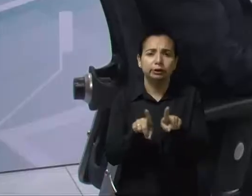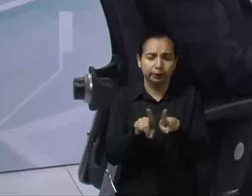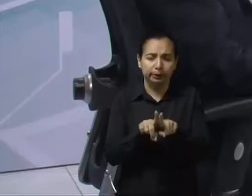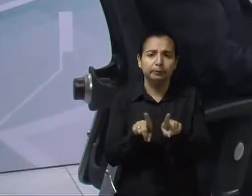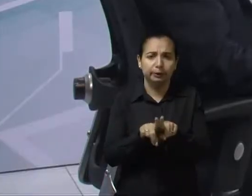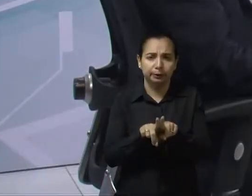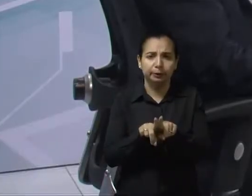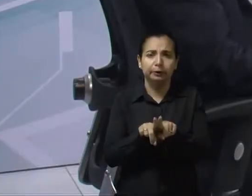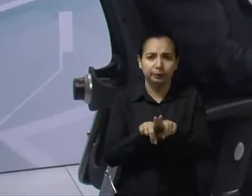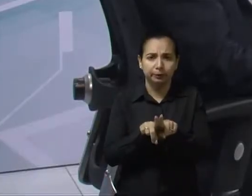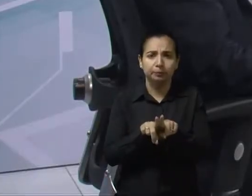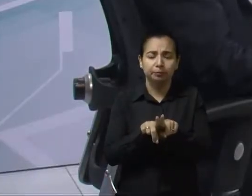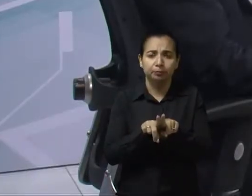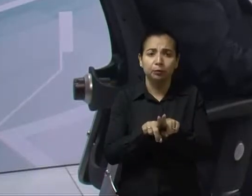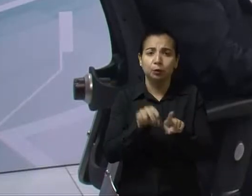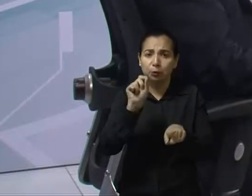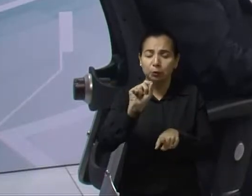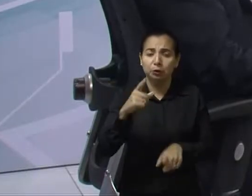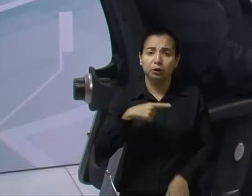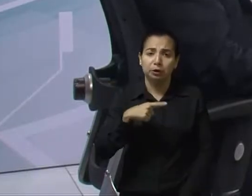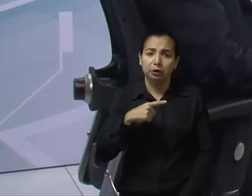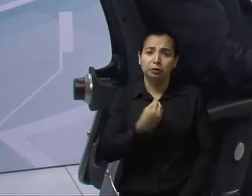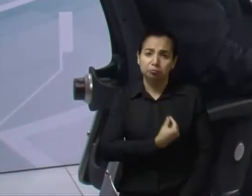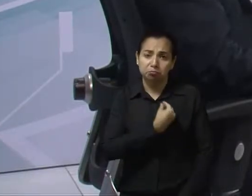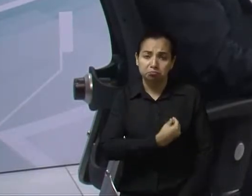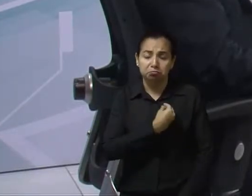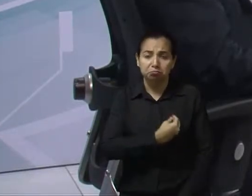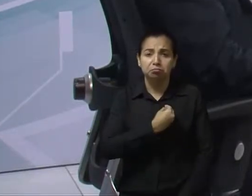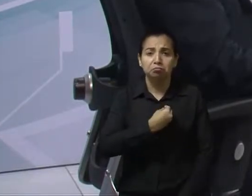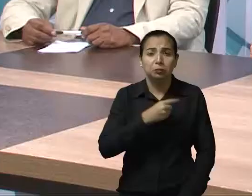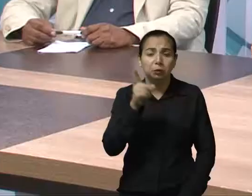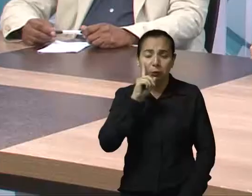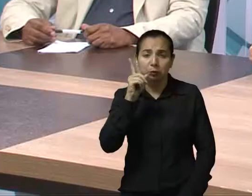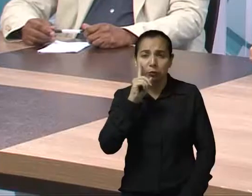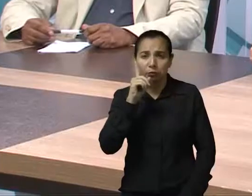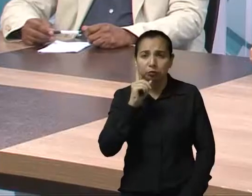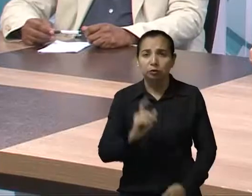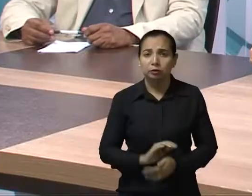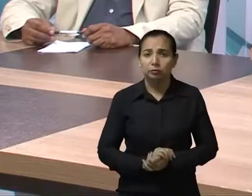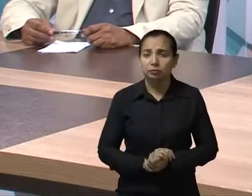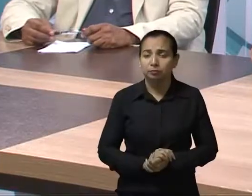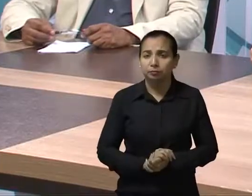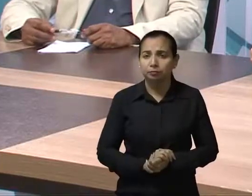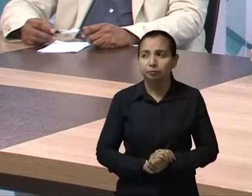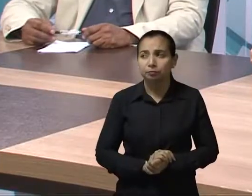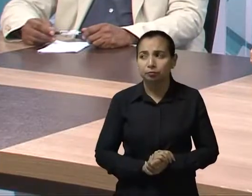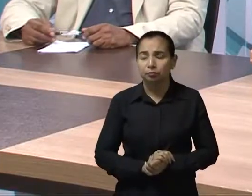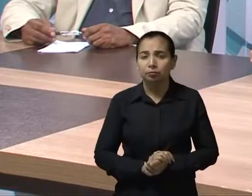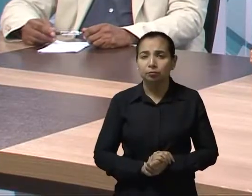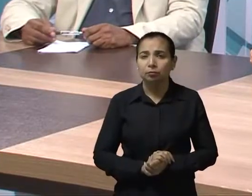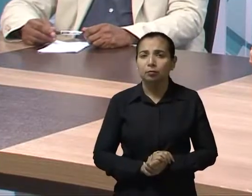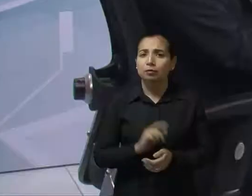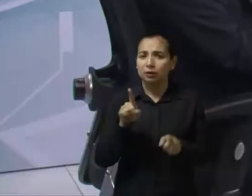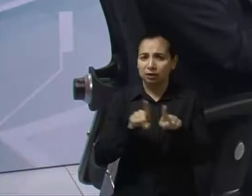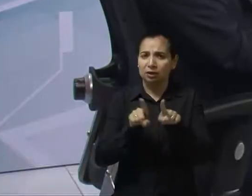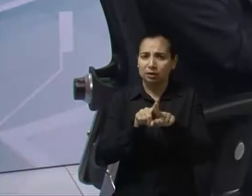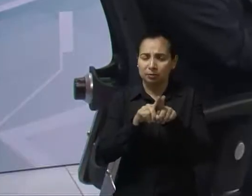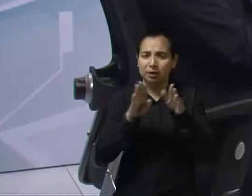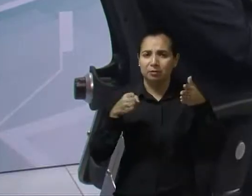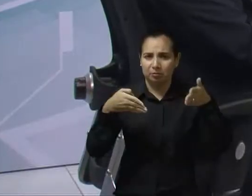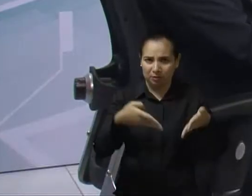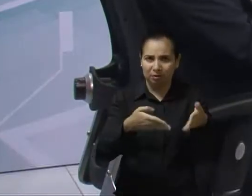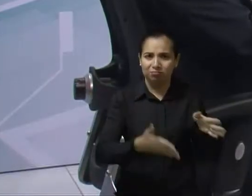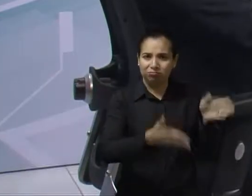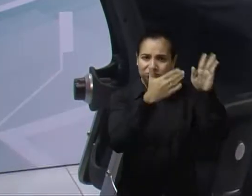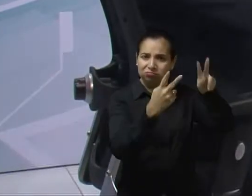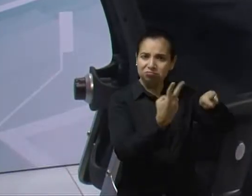efetivamente, além do que ele já faz no seu cotidiano. Guardando, inclusive, a especificidade do sistema penitenciário